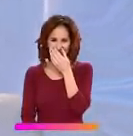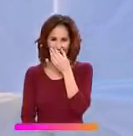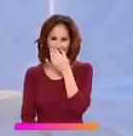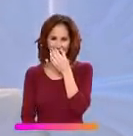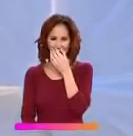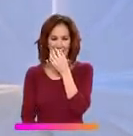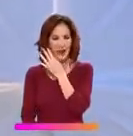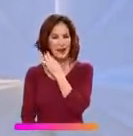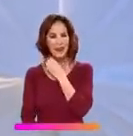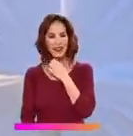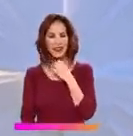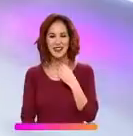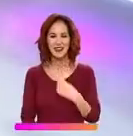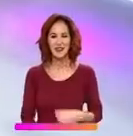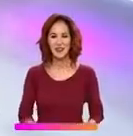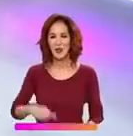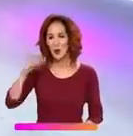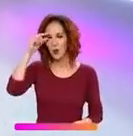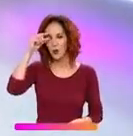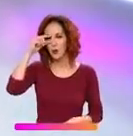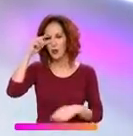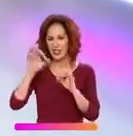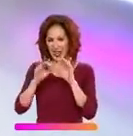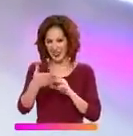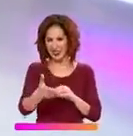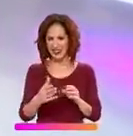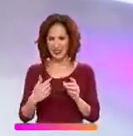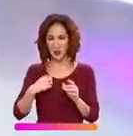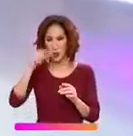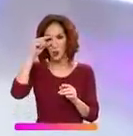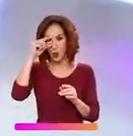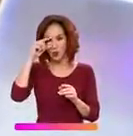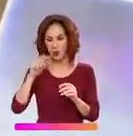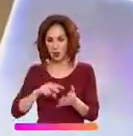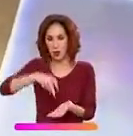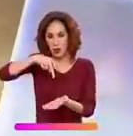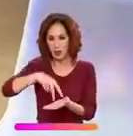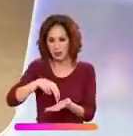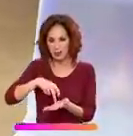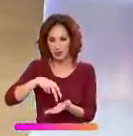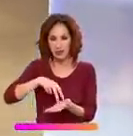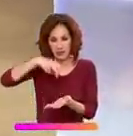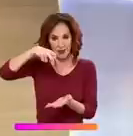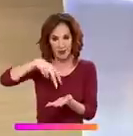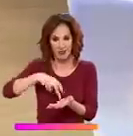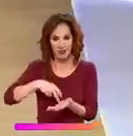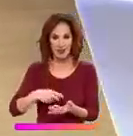E está feito. O gosto faz assim. O gosto faz assim. O que é isso? O gosto faz assim.